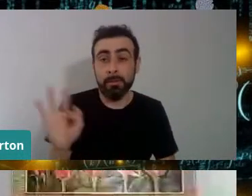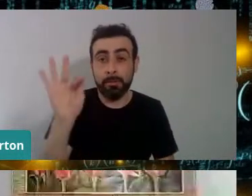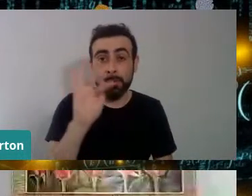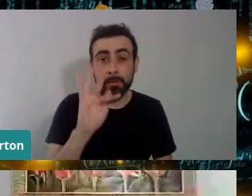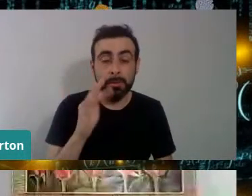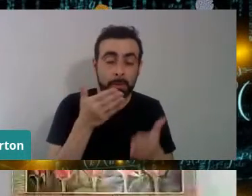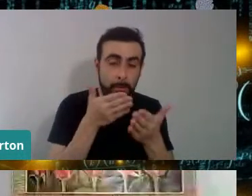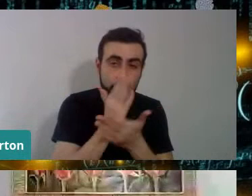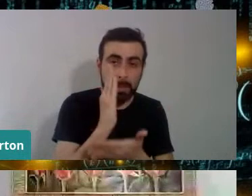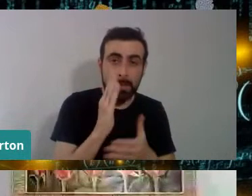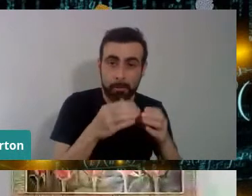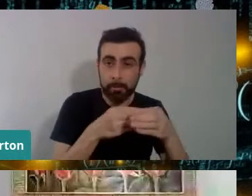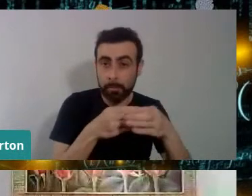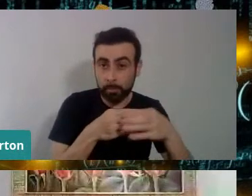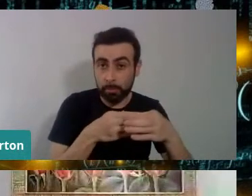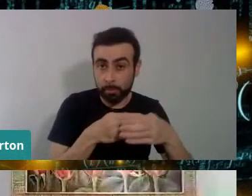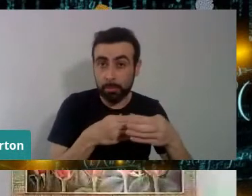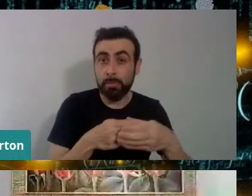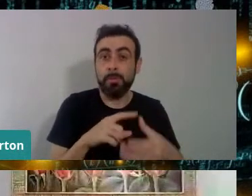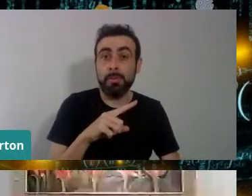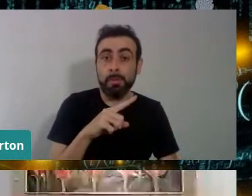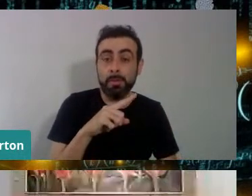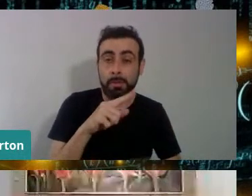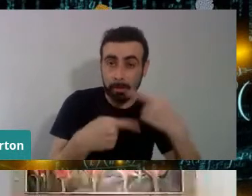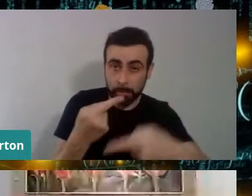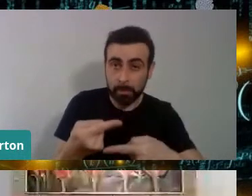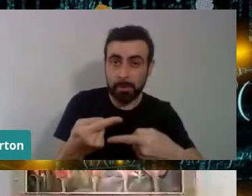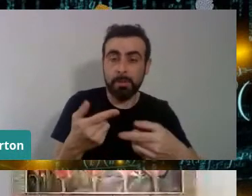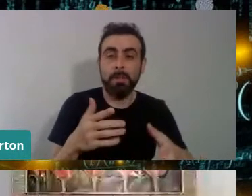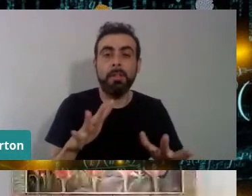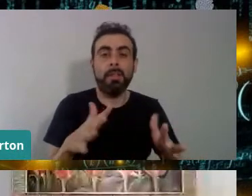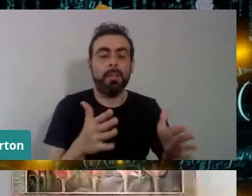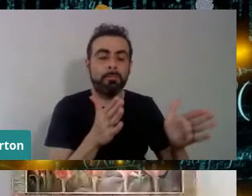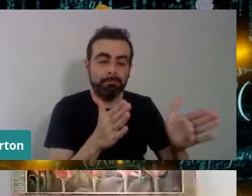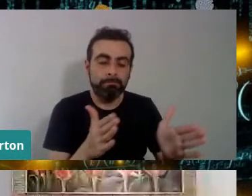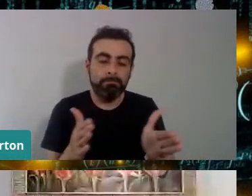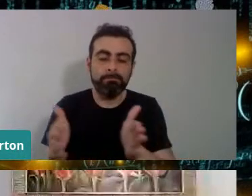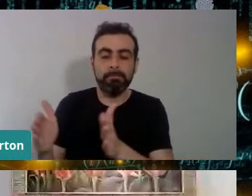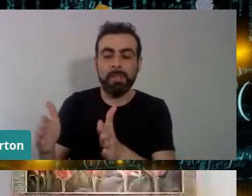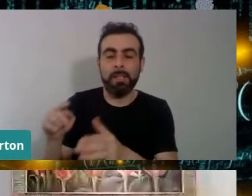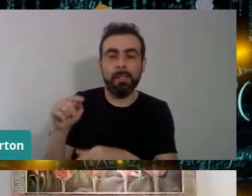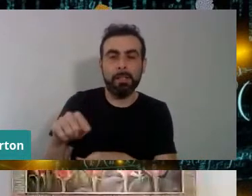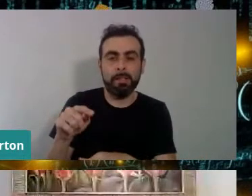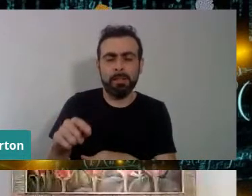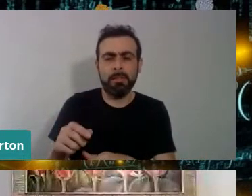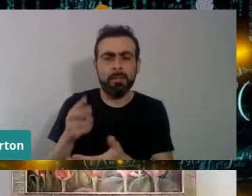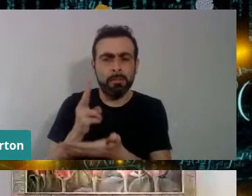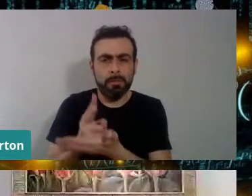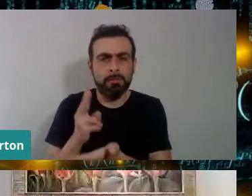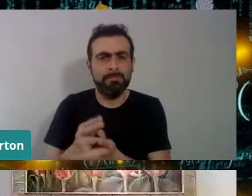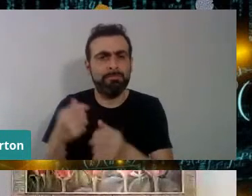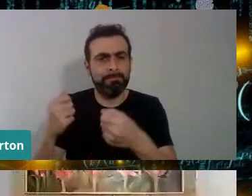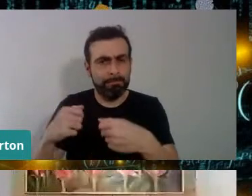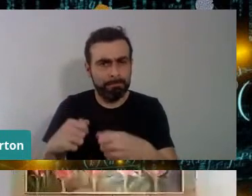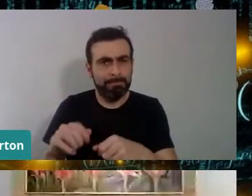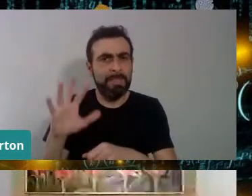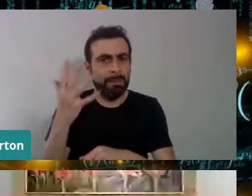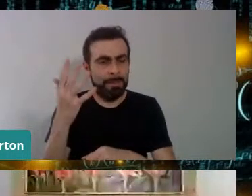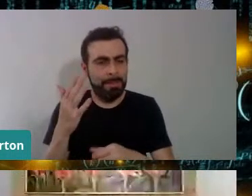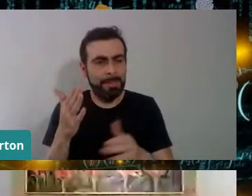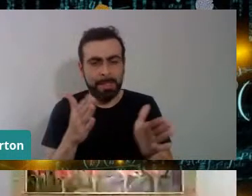concurso depois, né? Então, o andamento sempre foi esse, né? Então, a gente sempre primou para que isso sempre acontecesse, né? E continua